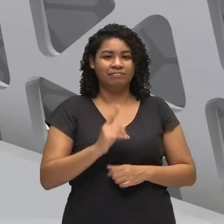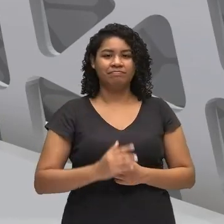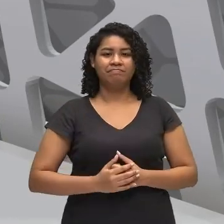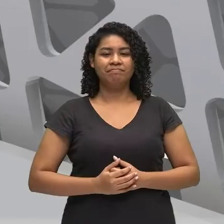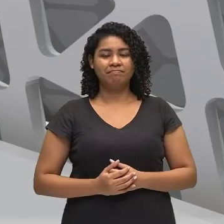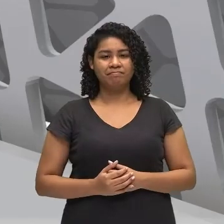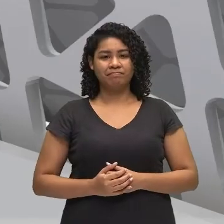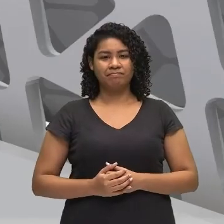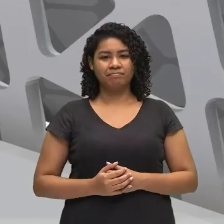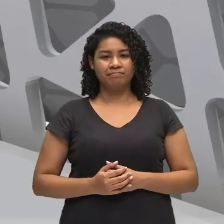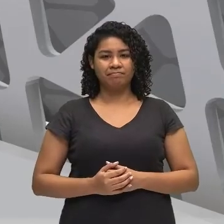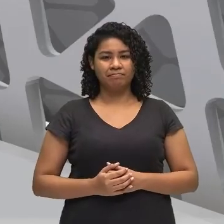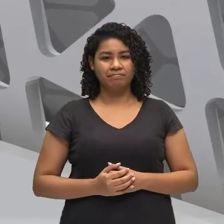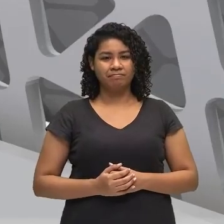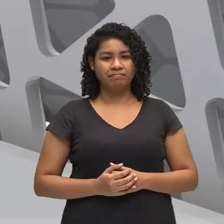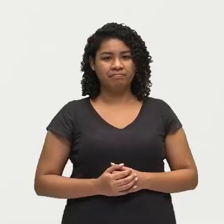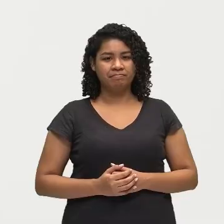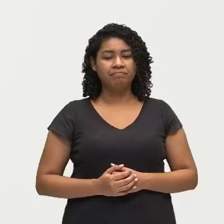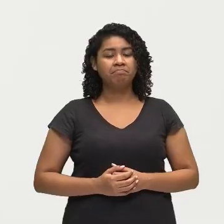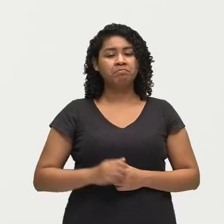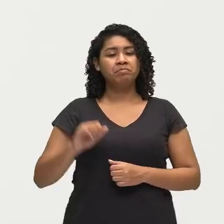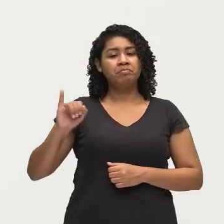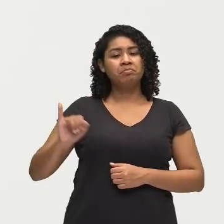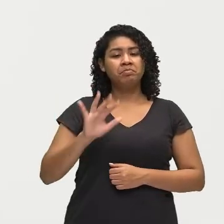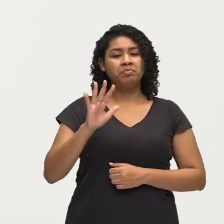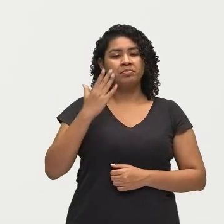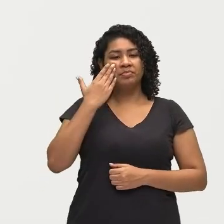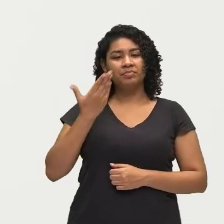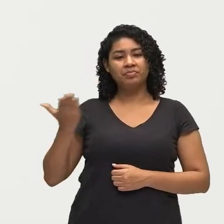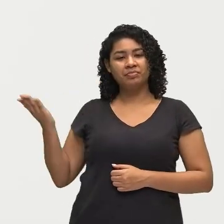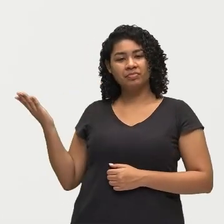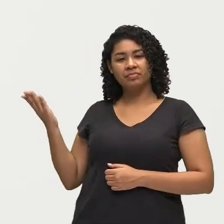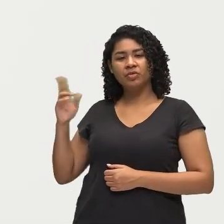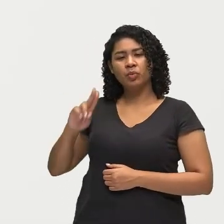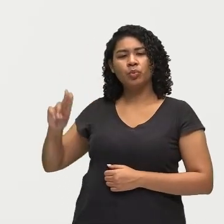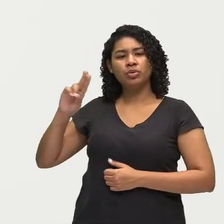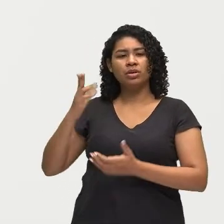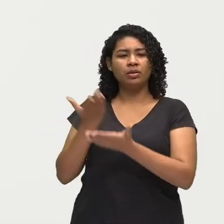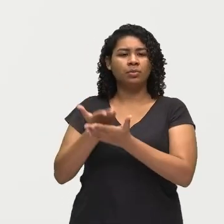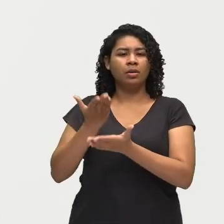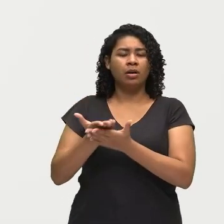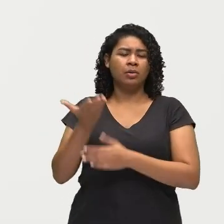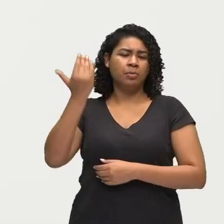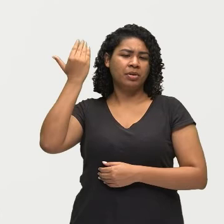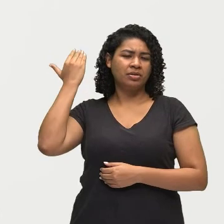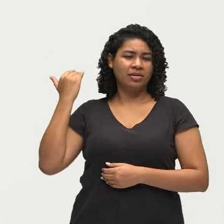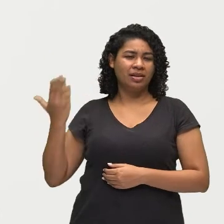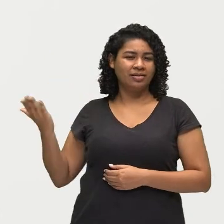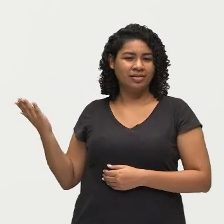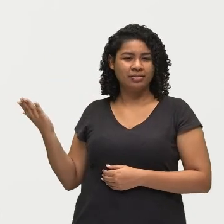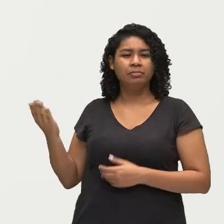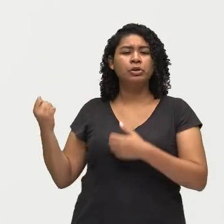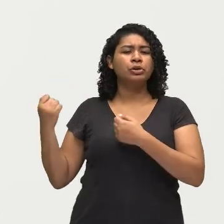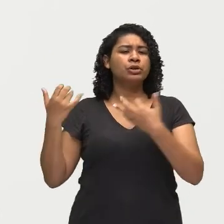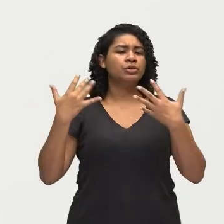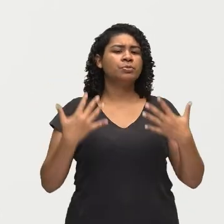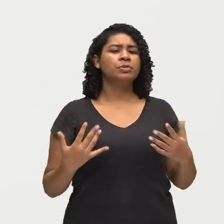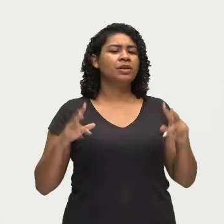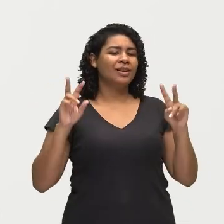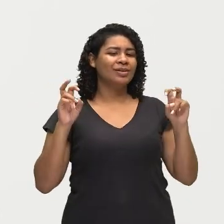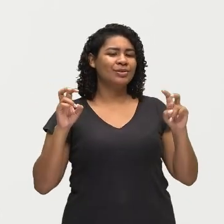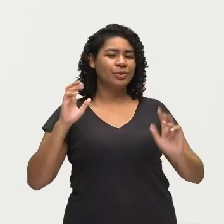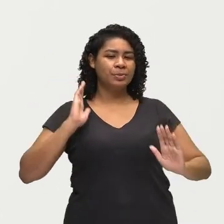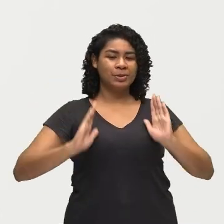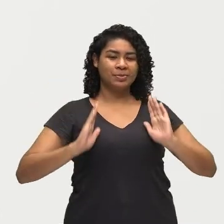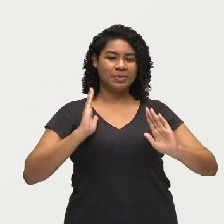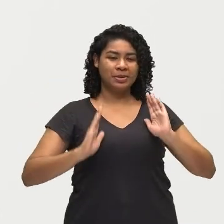indígena. Nós vamos recuperar aqui uma imagem que nós utilizamos numa aula anterior, mas que retrata muito bem, né, nesse momento